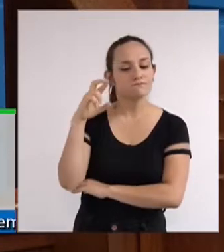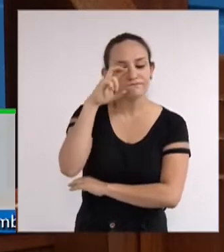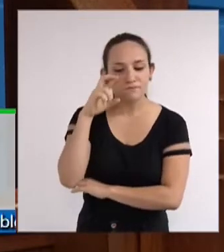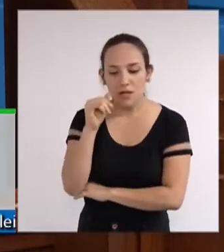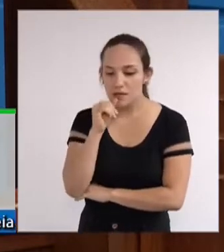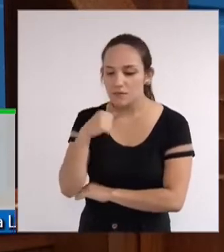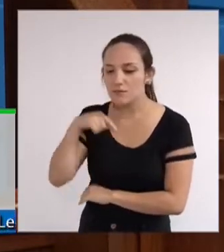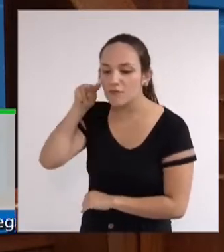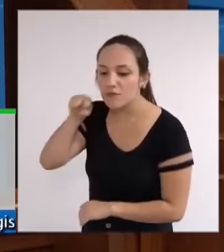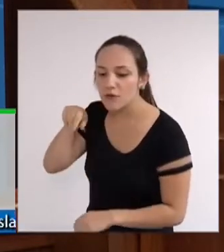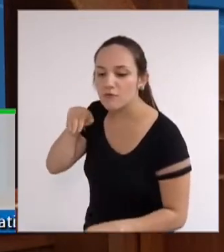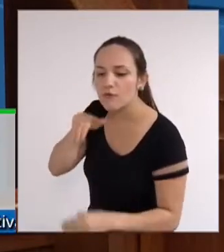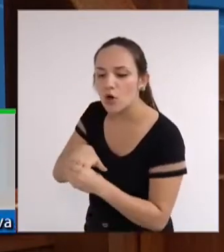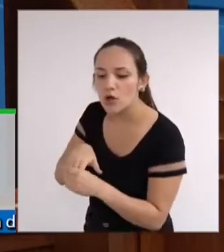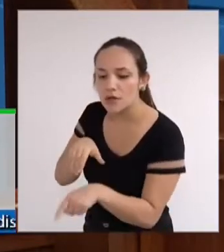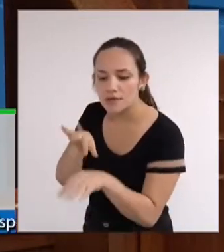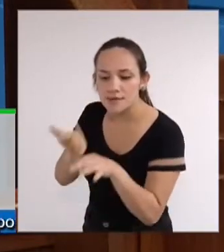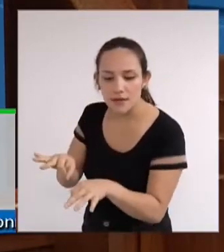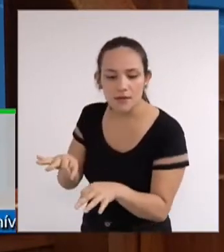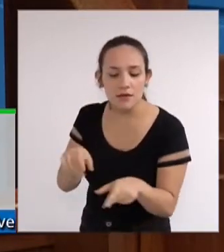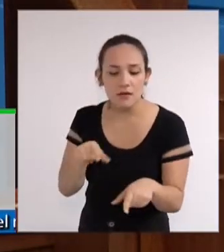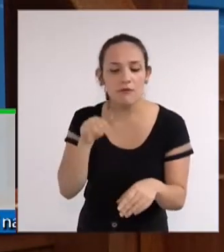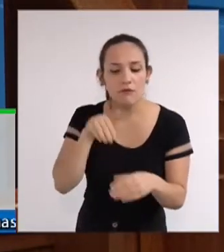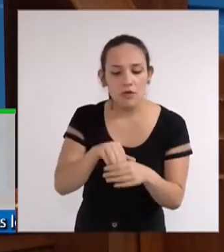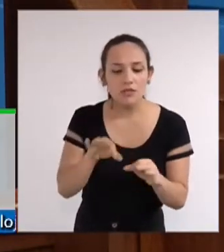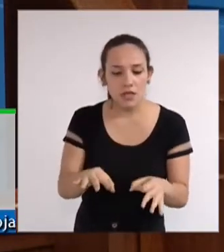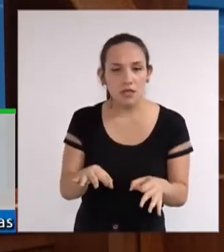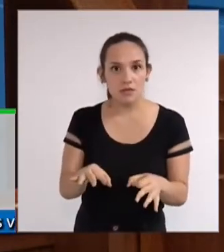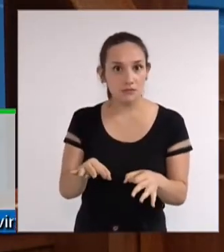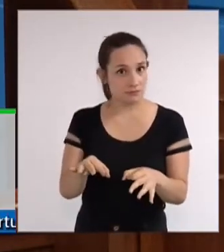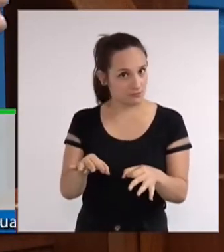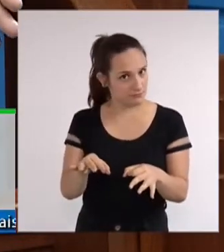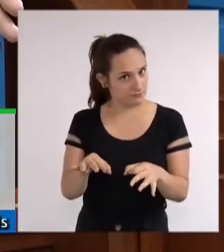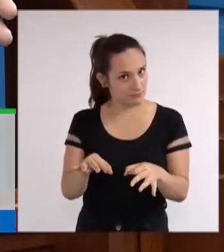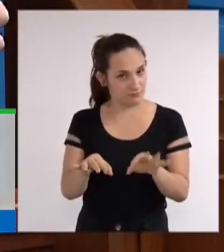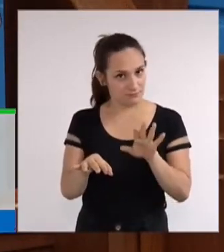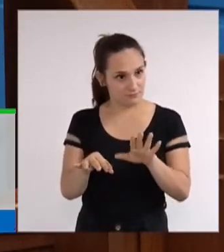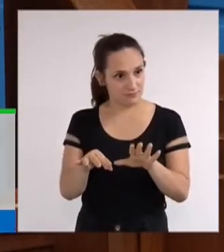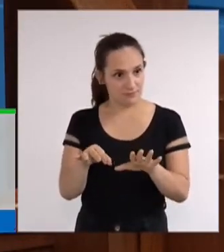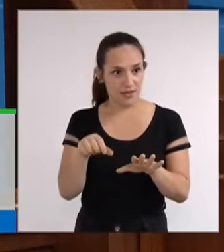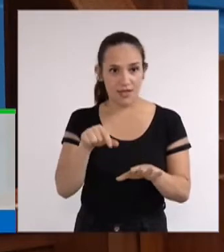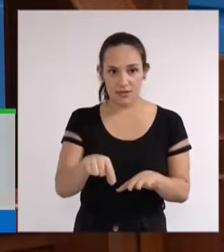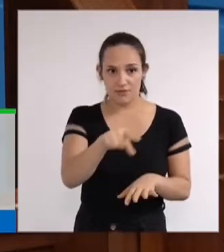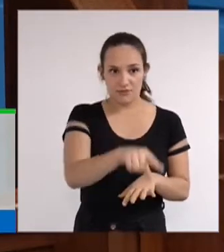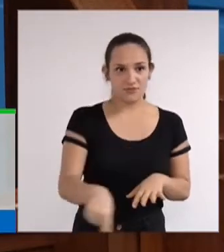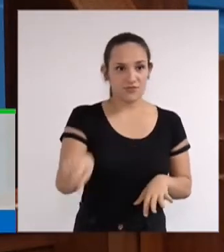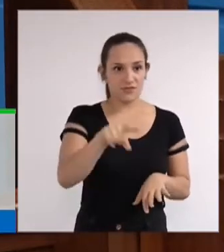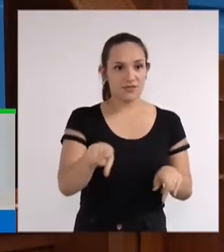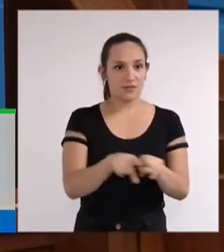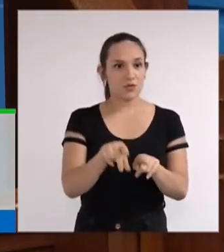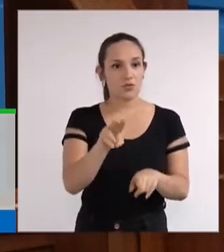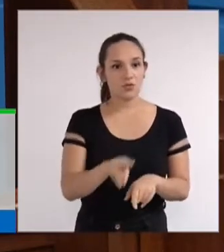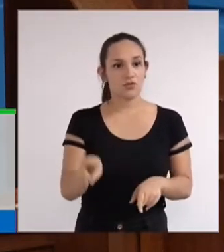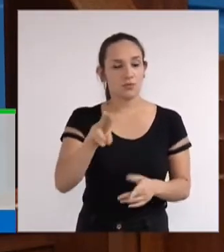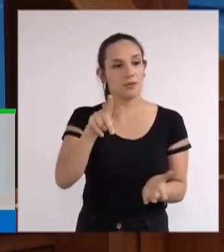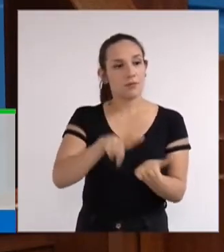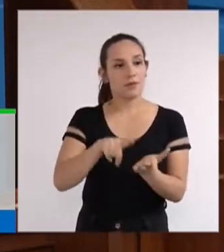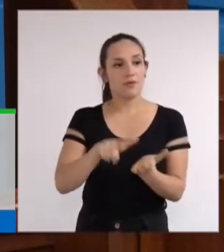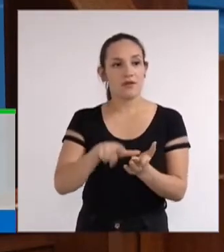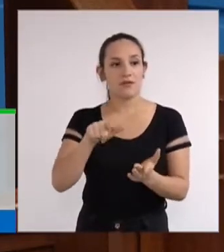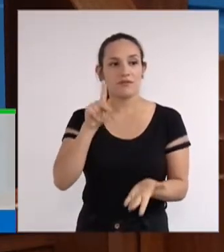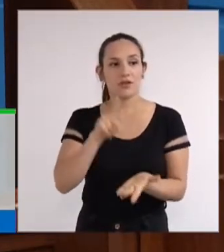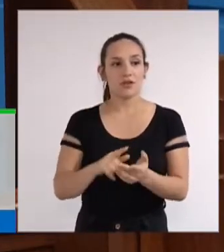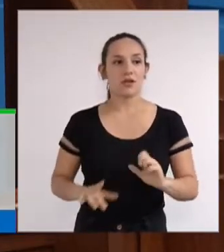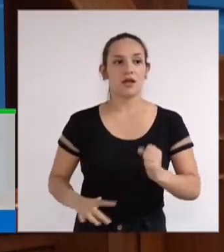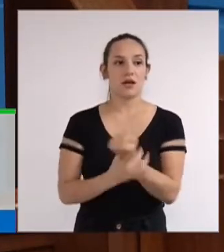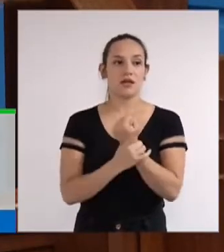deu, que o senador deu, foi atribuído corretamente. Os senhores aqui, melhor ainda, usam o papel que garante a possibilidade